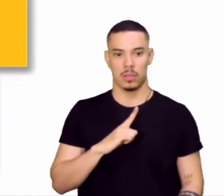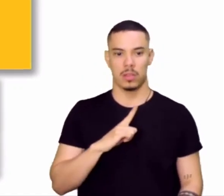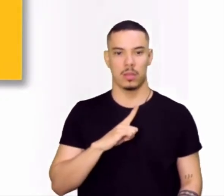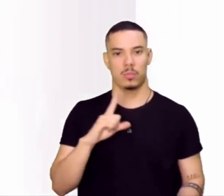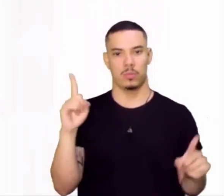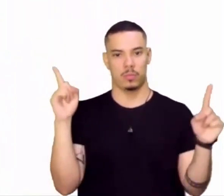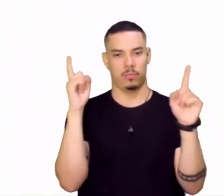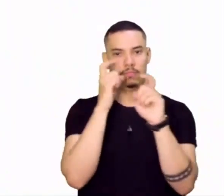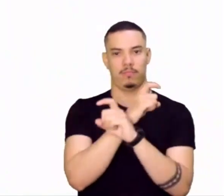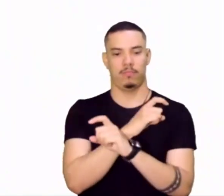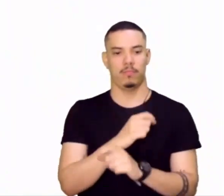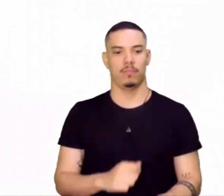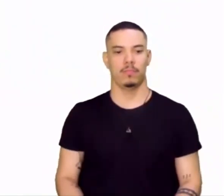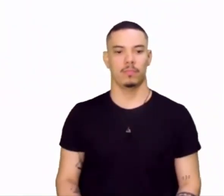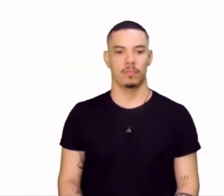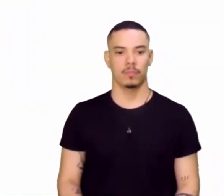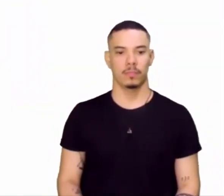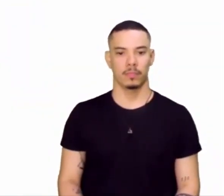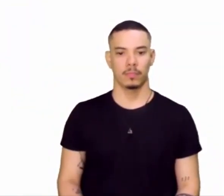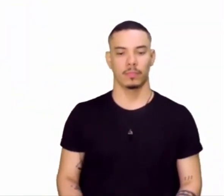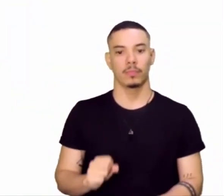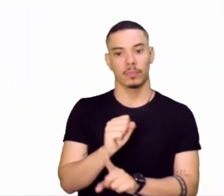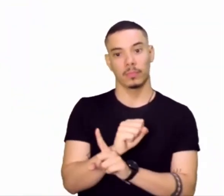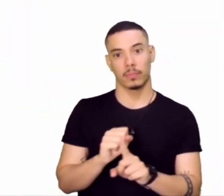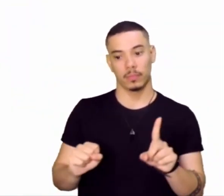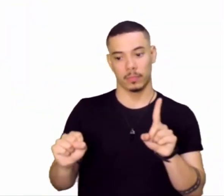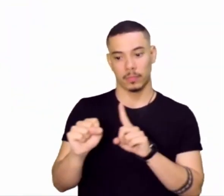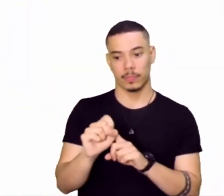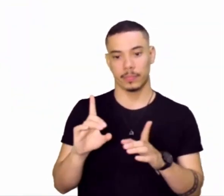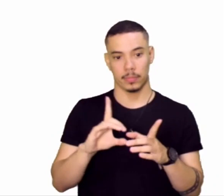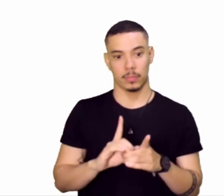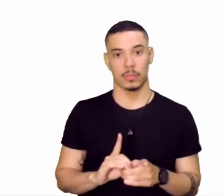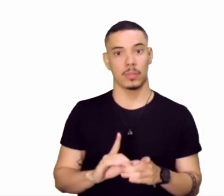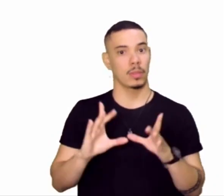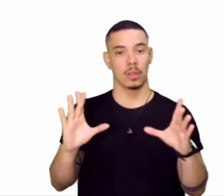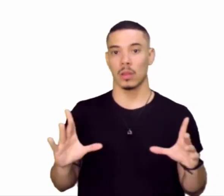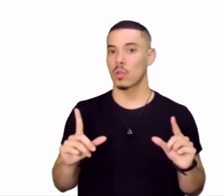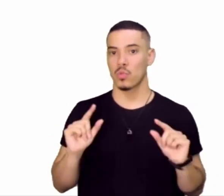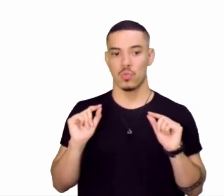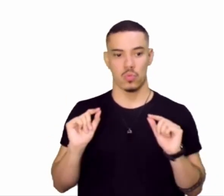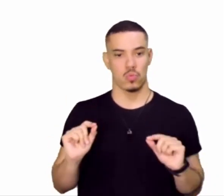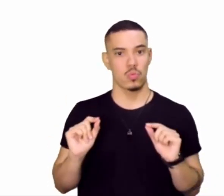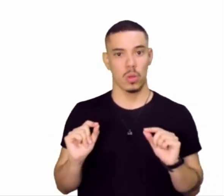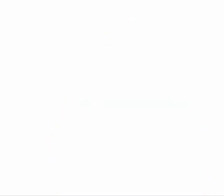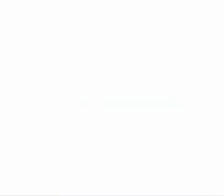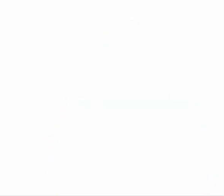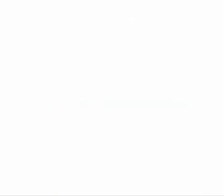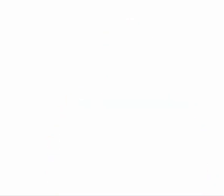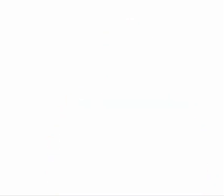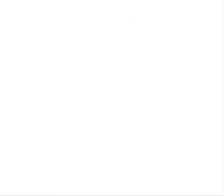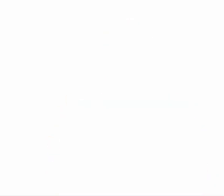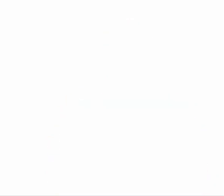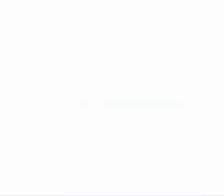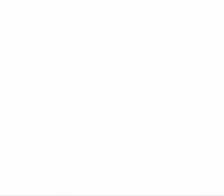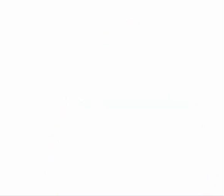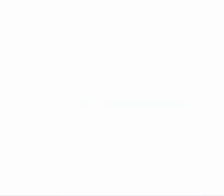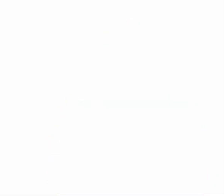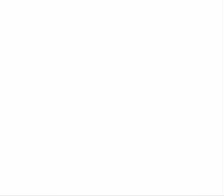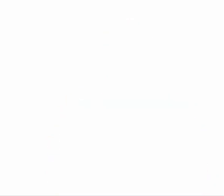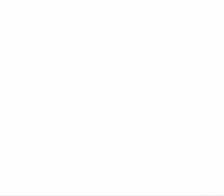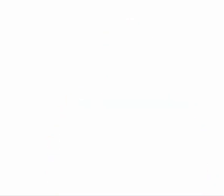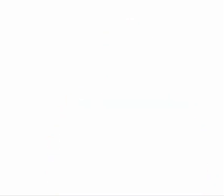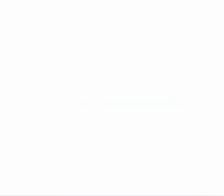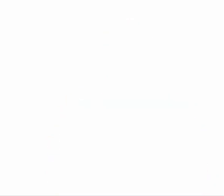dificuldades. A sociedade democrática, gente, o que vem a ser uma